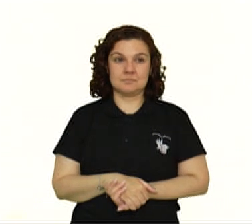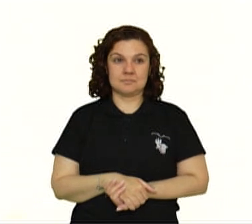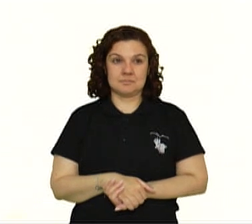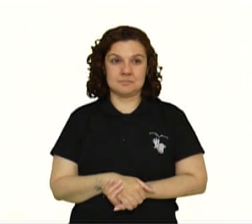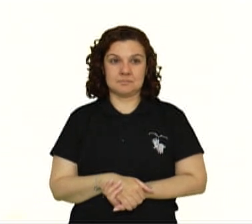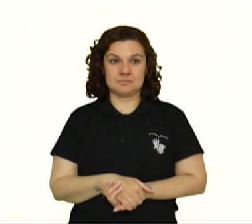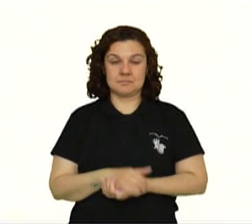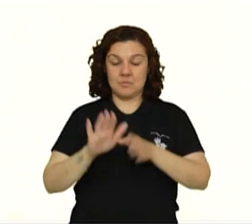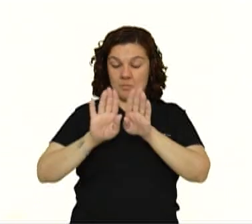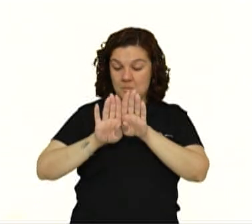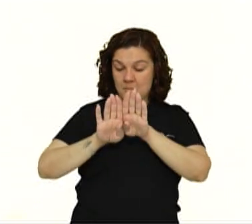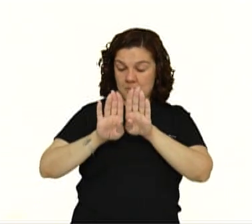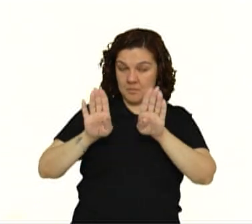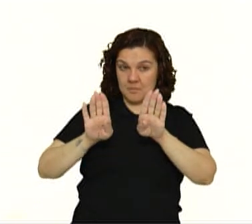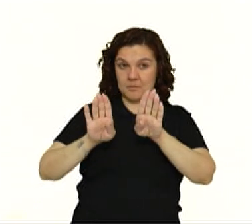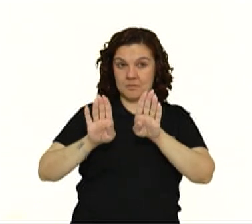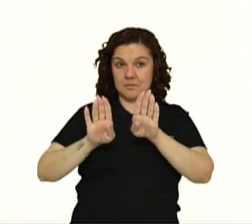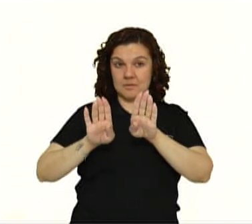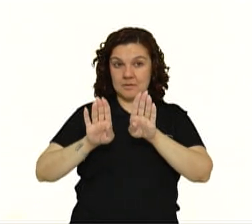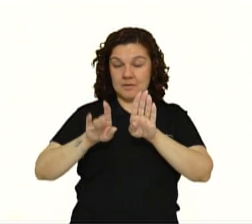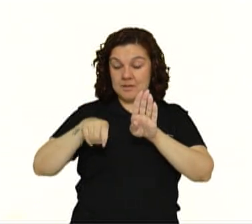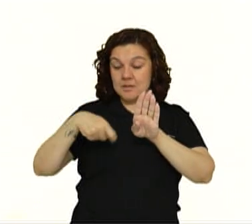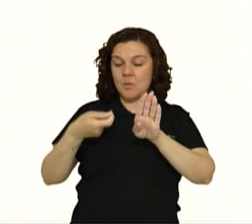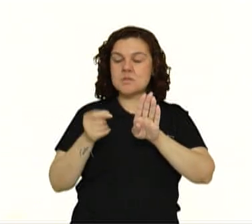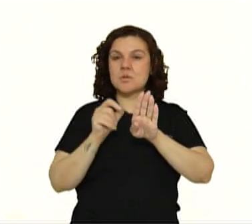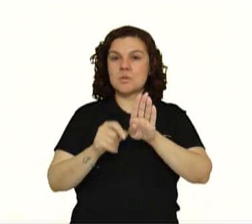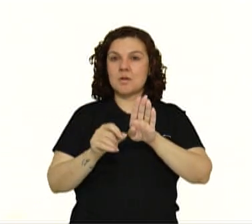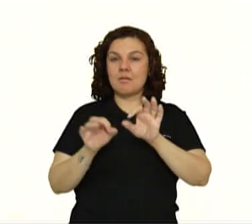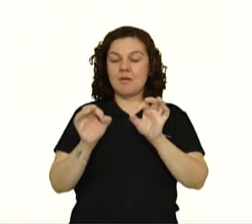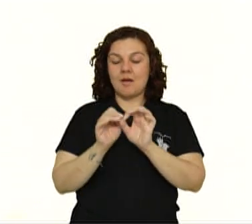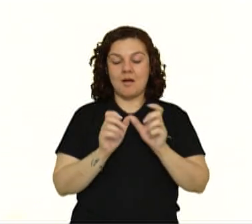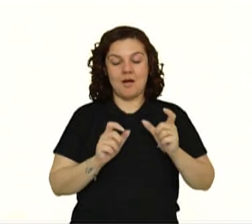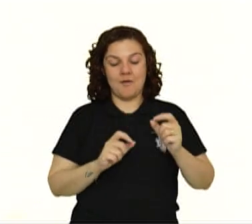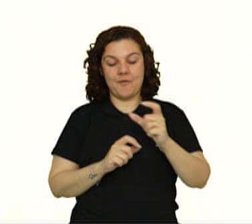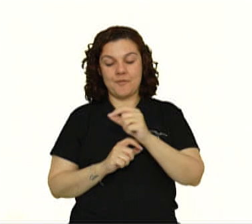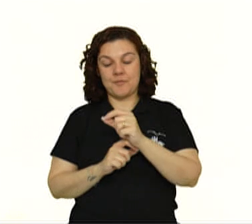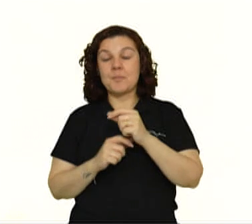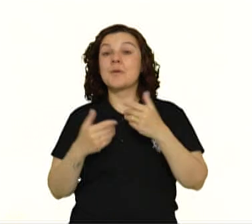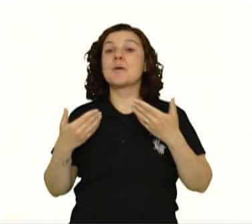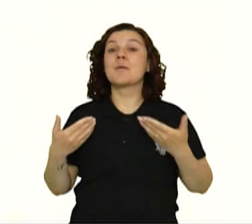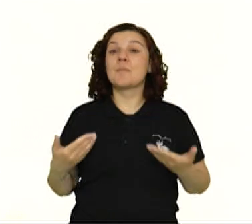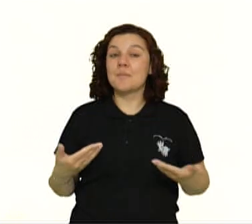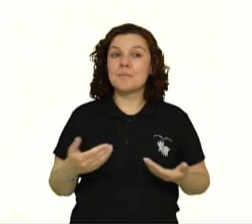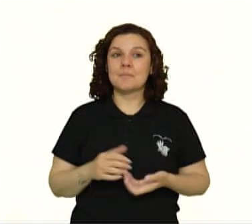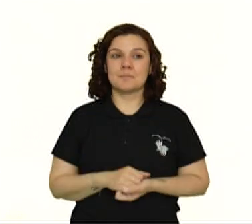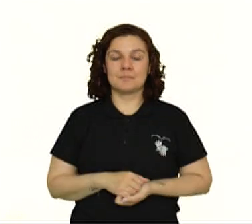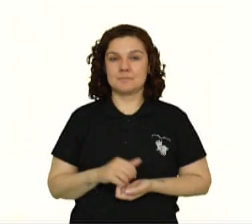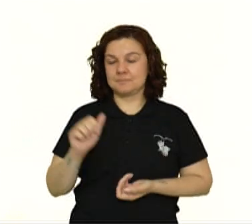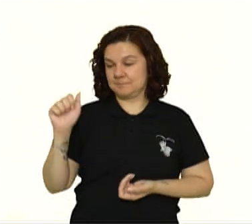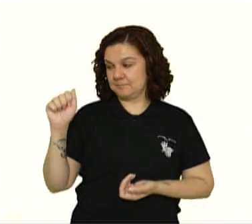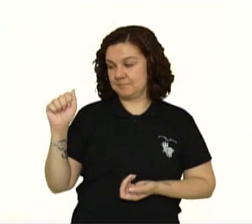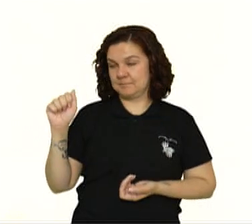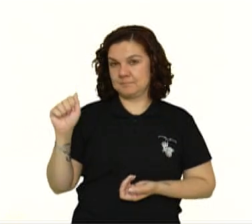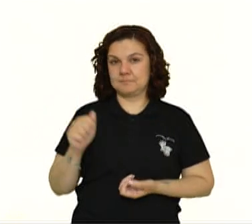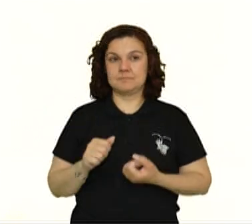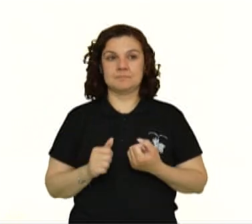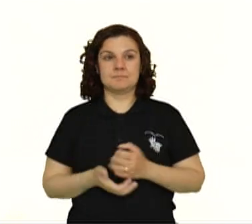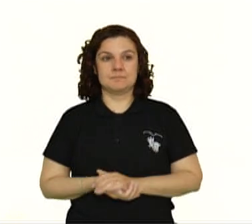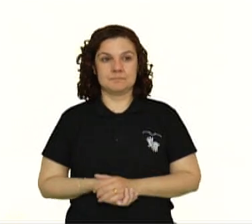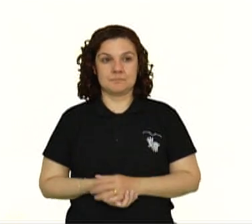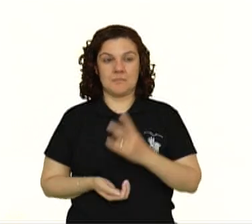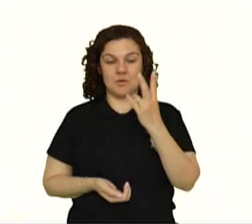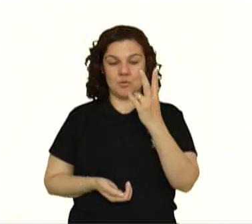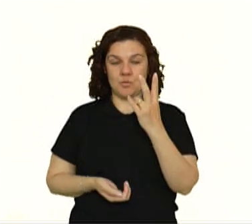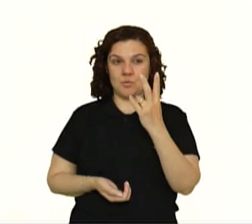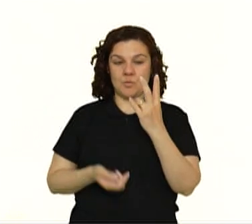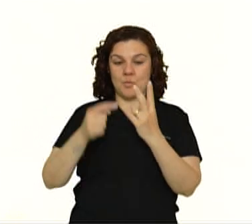estendidas sobre o mesmo plano. Dessa forma, conclui-se que a formiga percorrerá A,